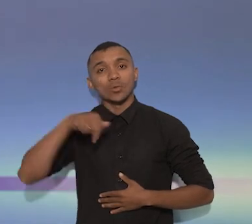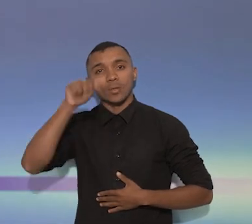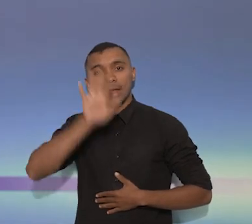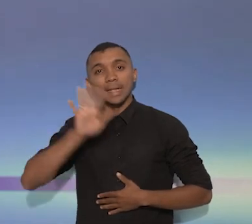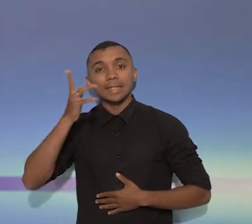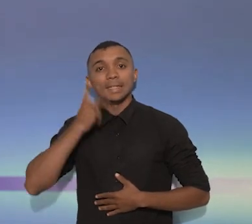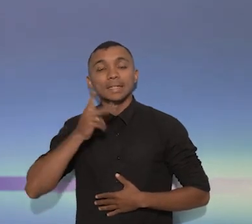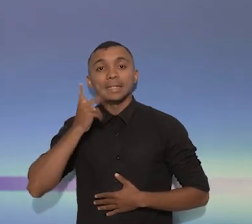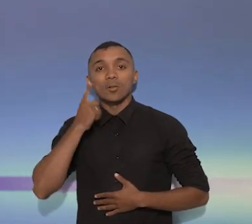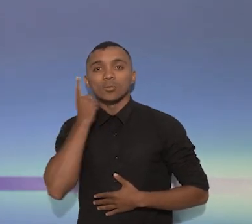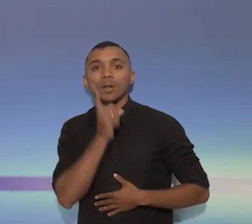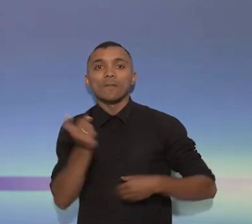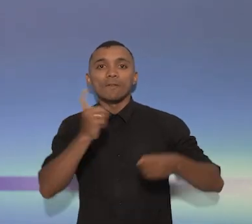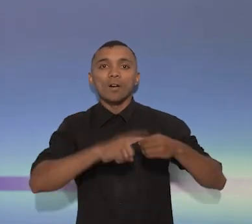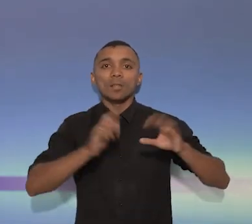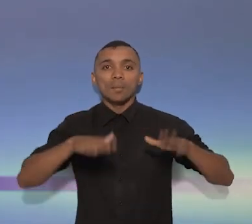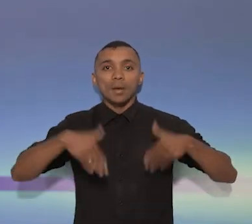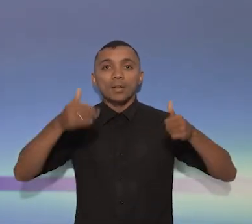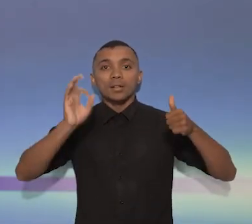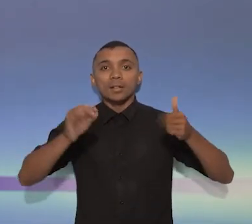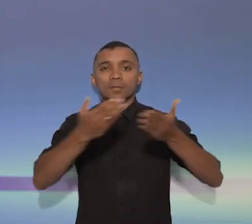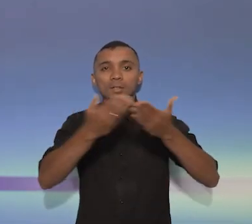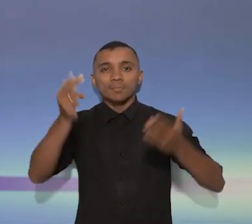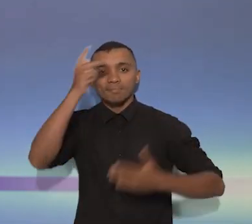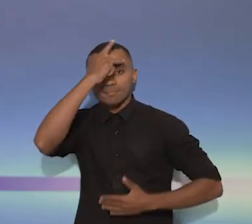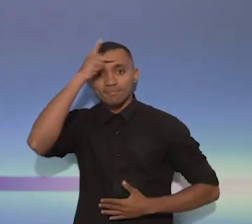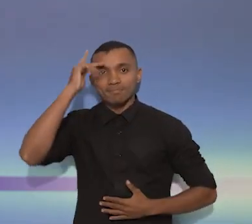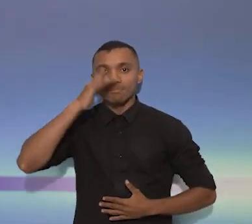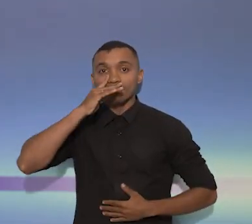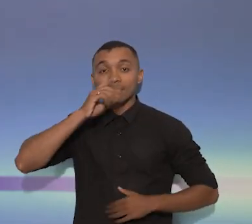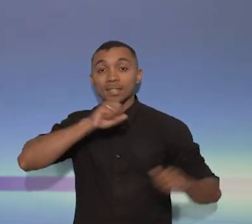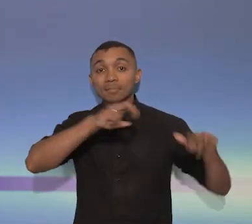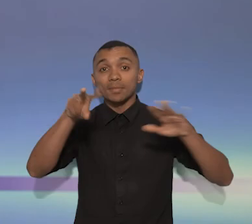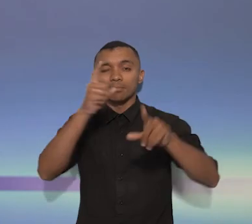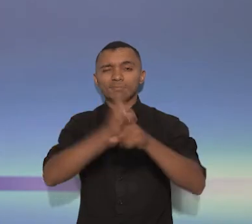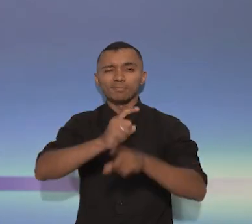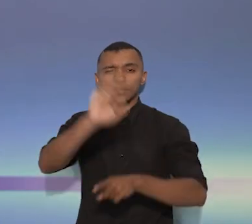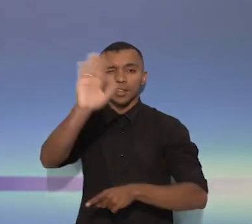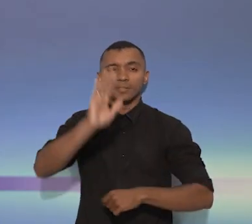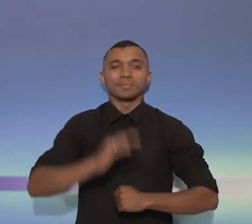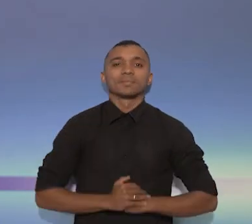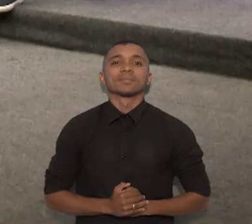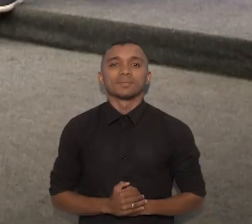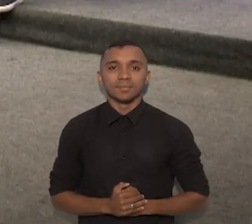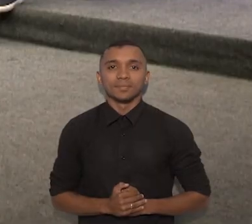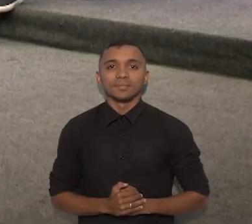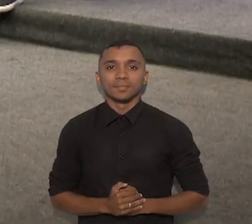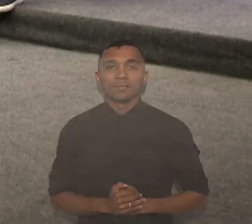e tem uma sobrevida no segundo turno. Para você que nos acompanha, até semana que vem. Tchau!